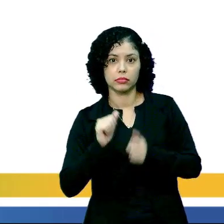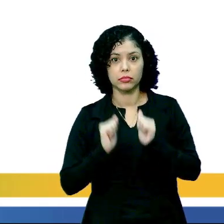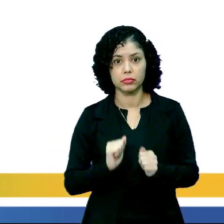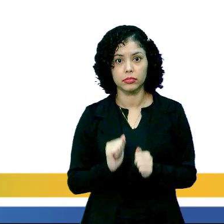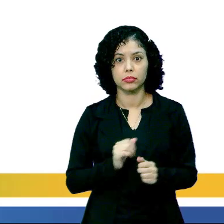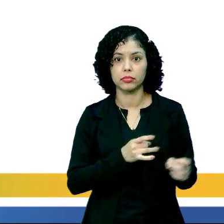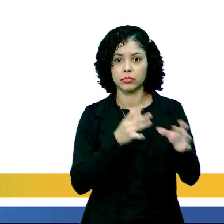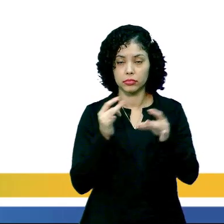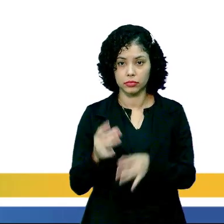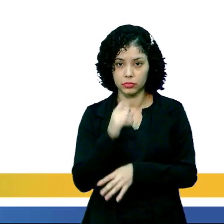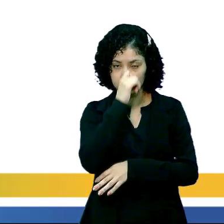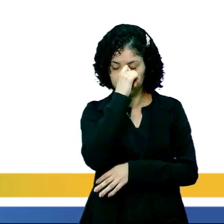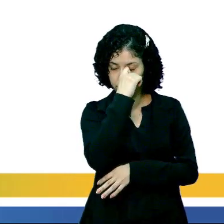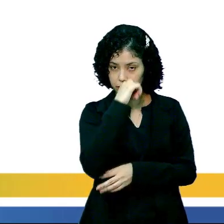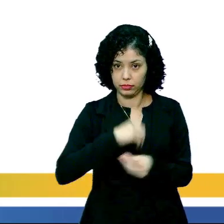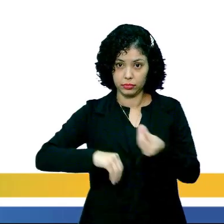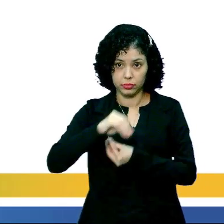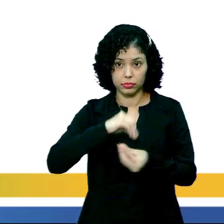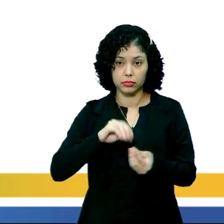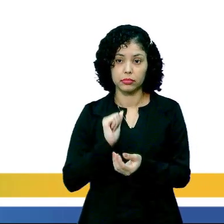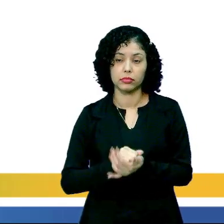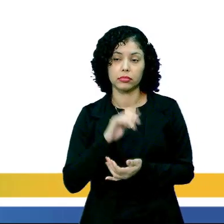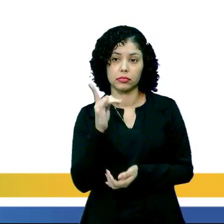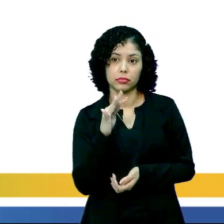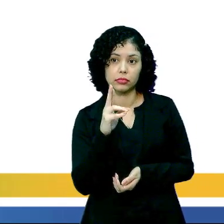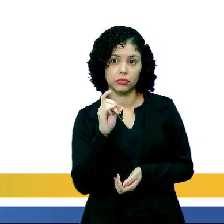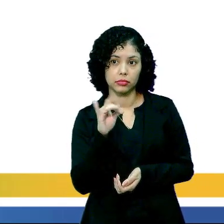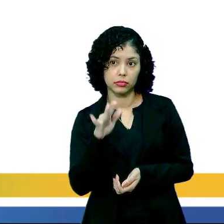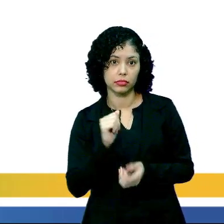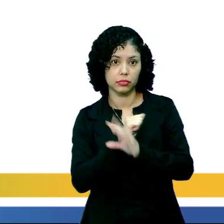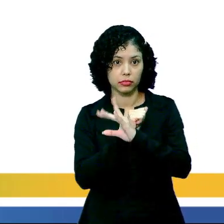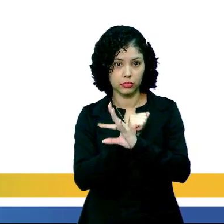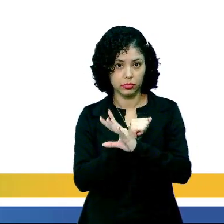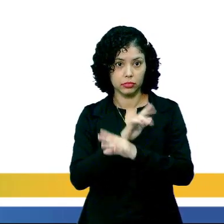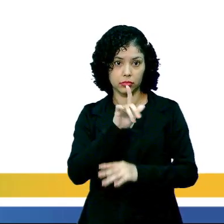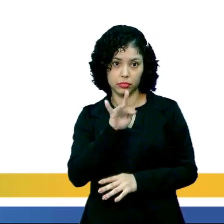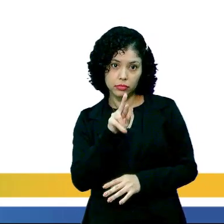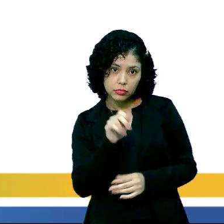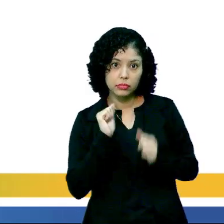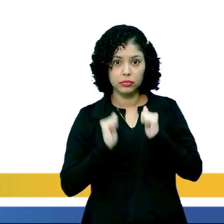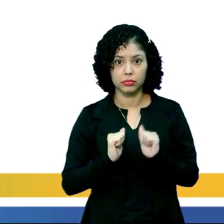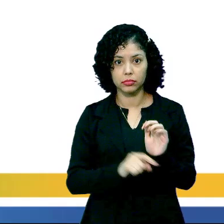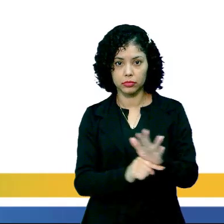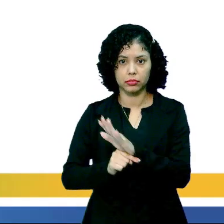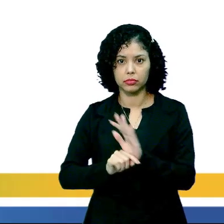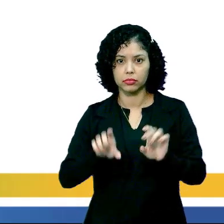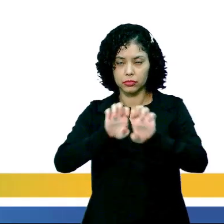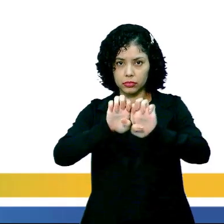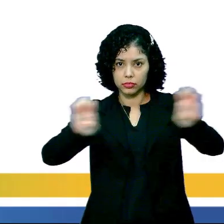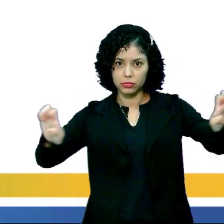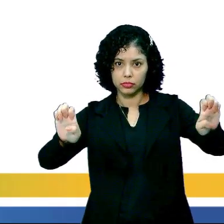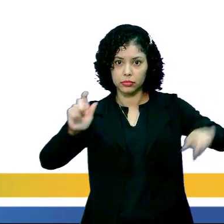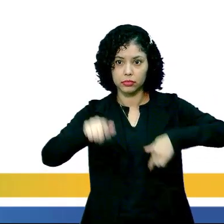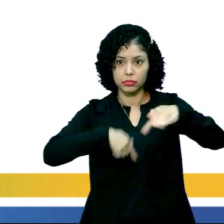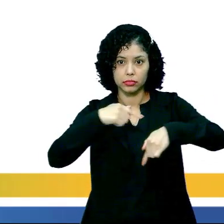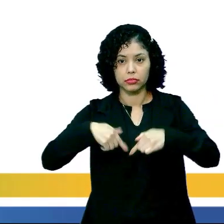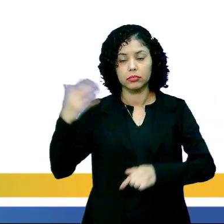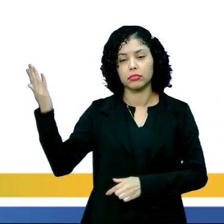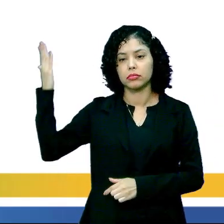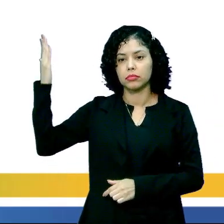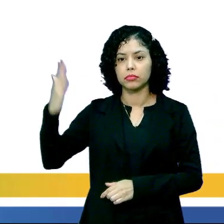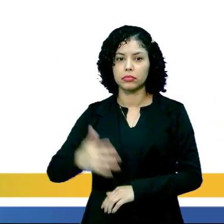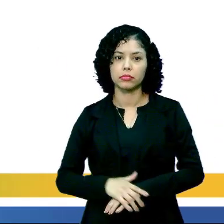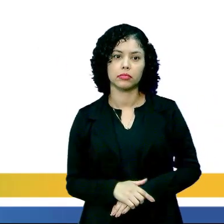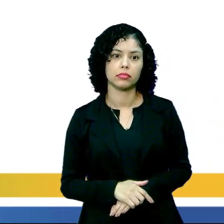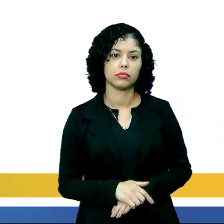passa a ser comercializado a reação entre o hidróxido de sódio e o ácido lático pode ser representada pela equação química a seguir